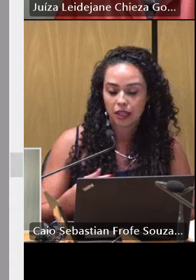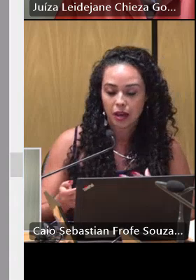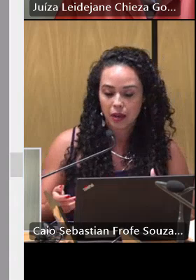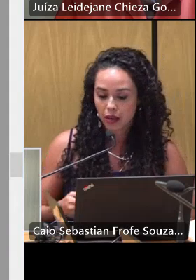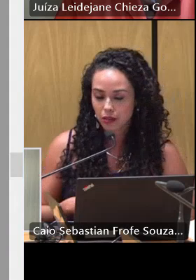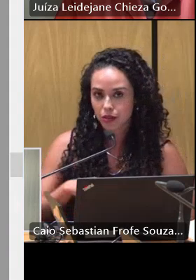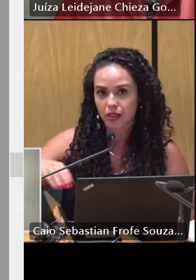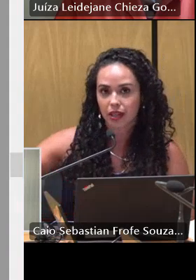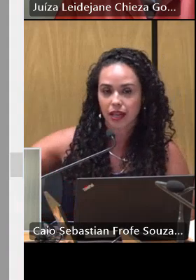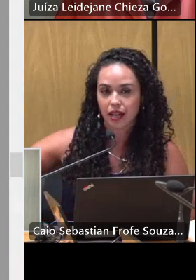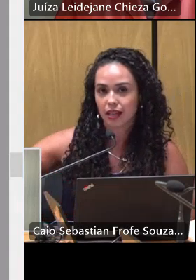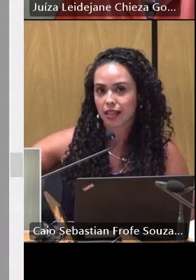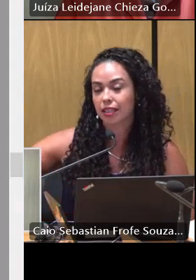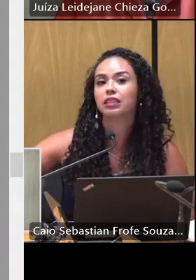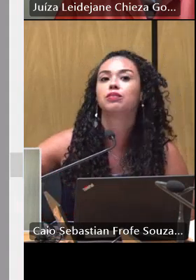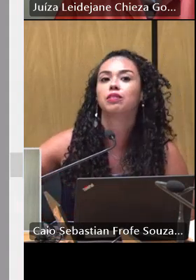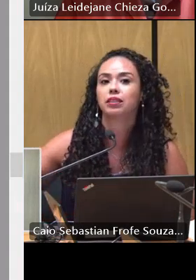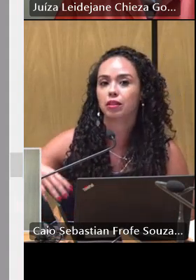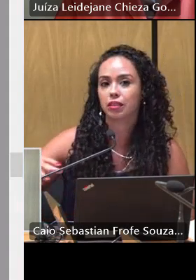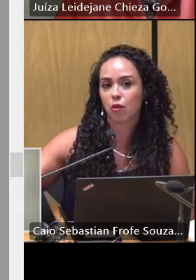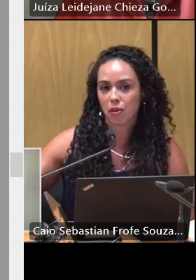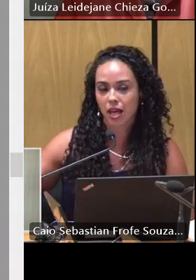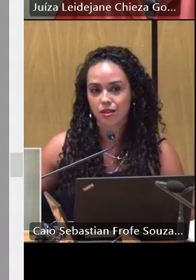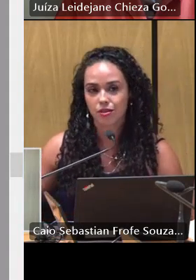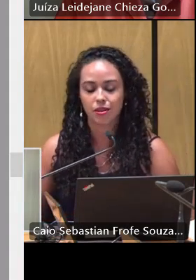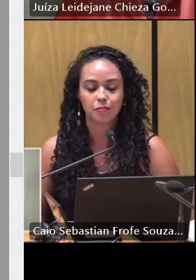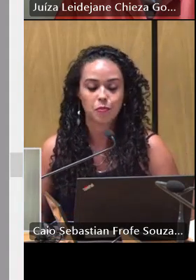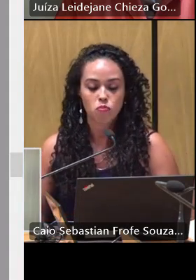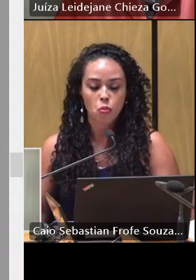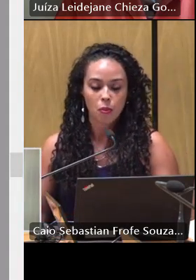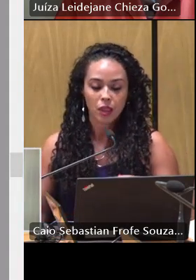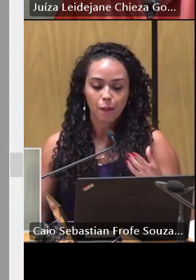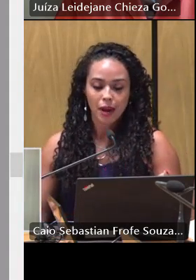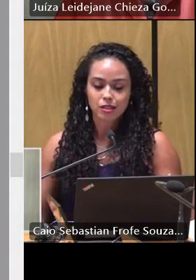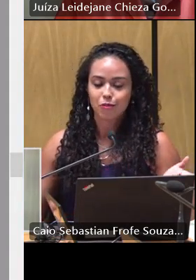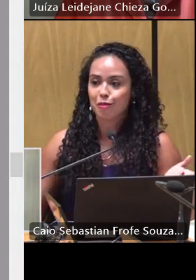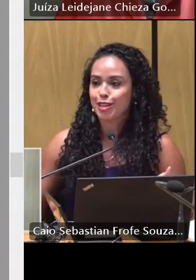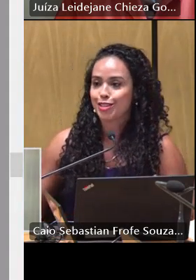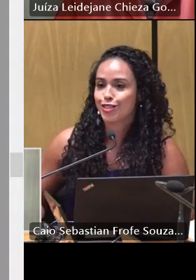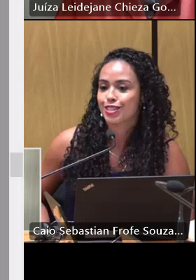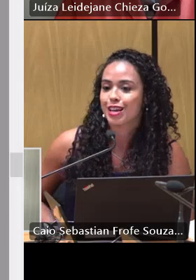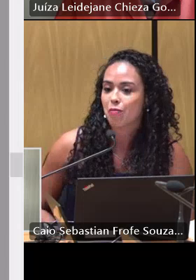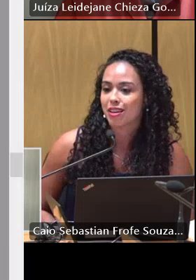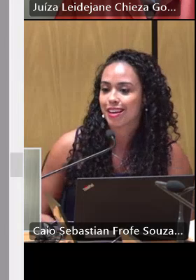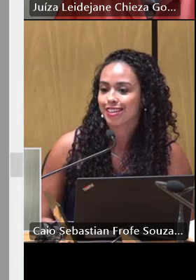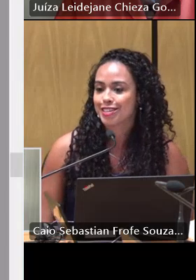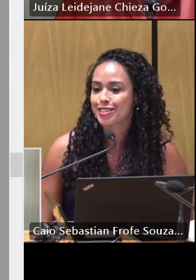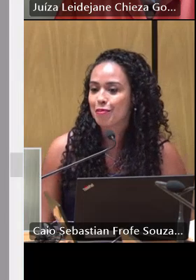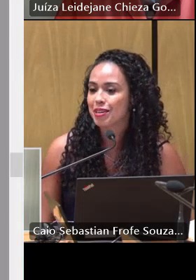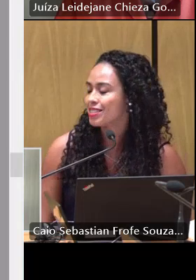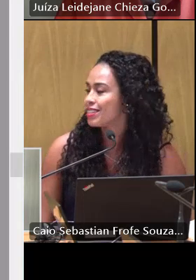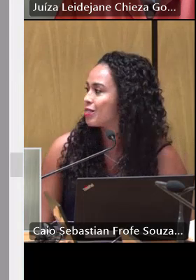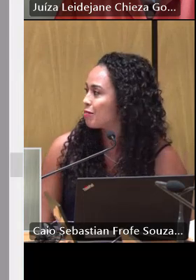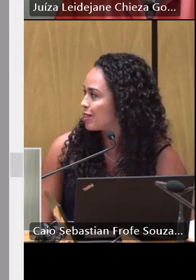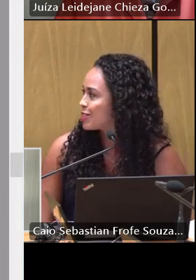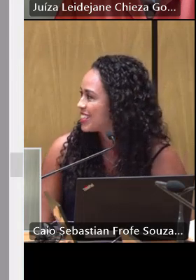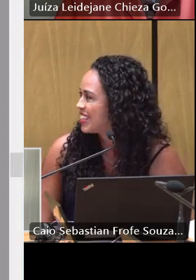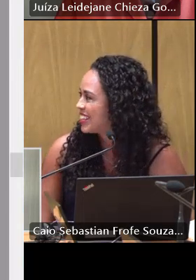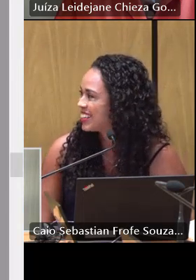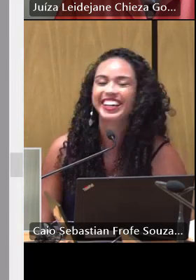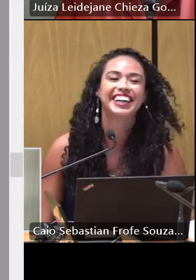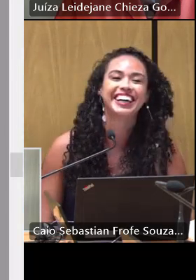desmantelamento de toda essa desativação desse complexo né mas obviamente a gente sabe que né desde sempre o brasileiro sempre